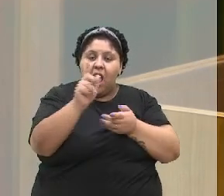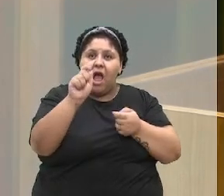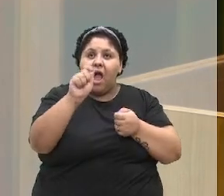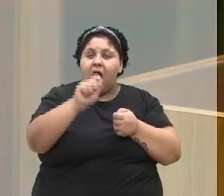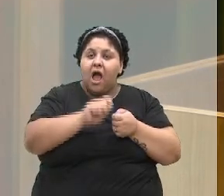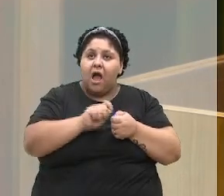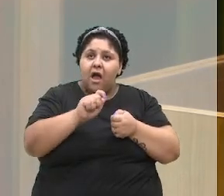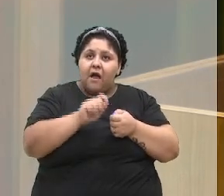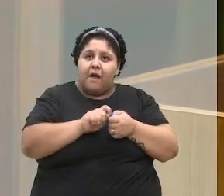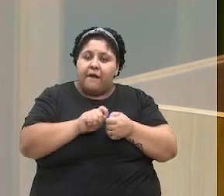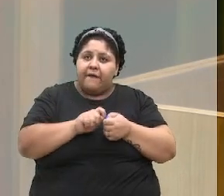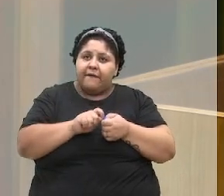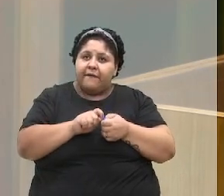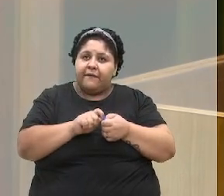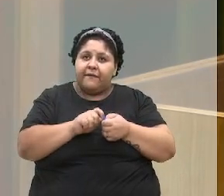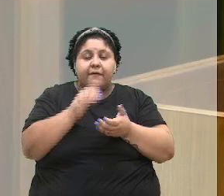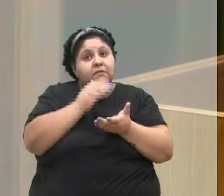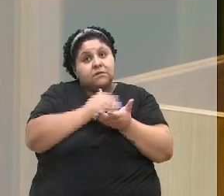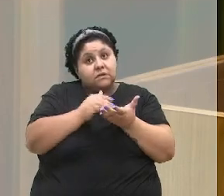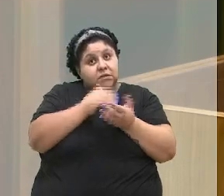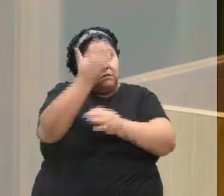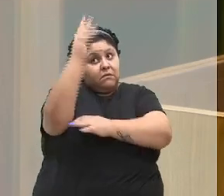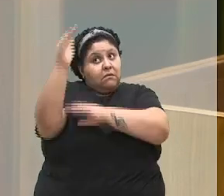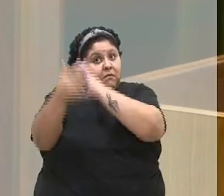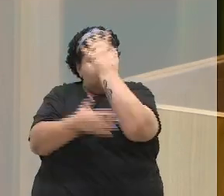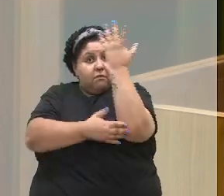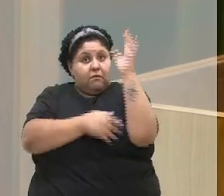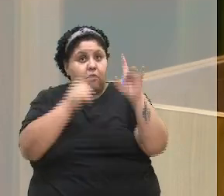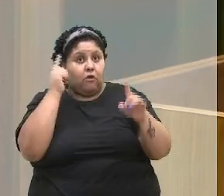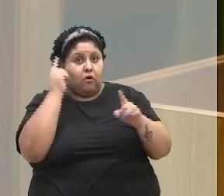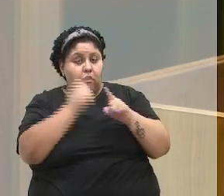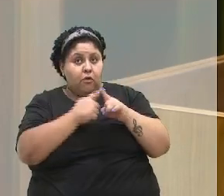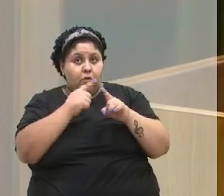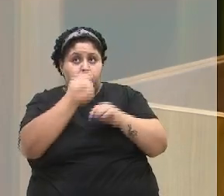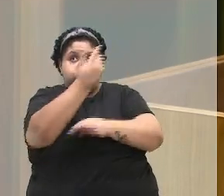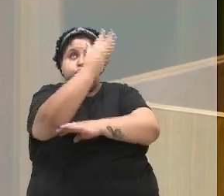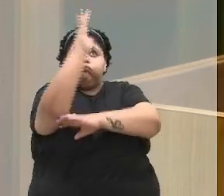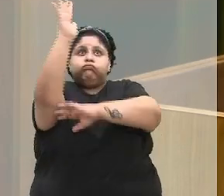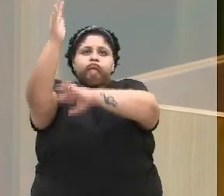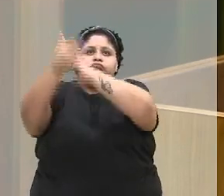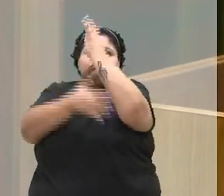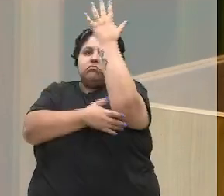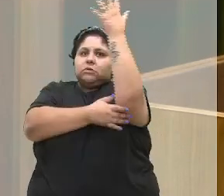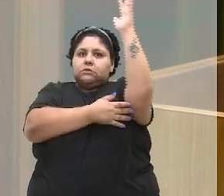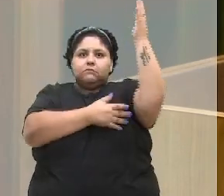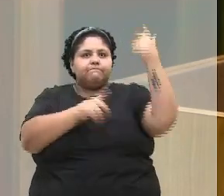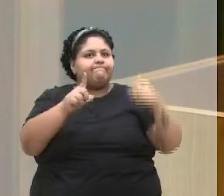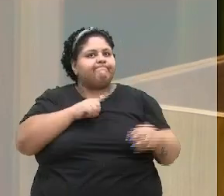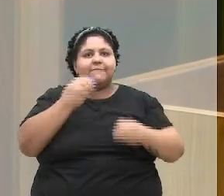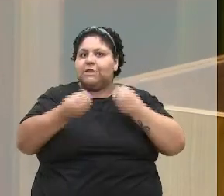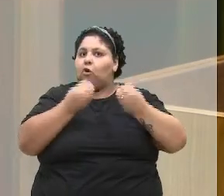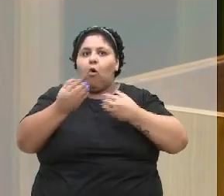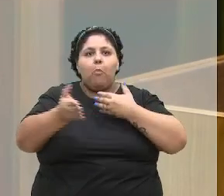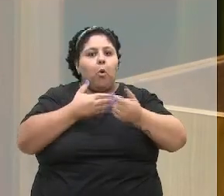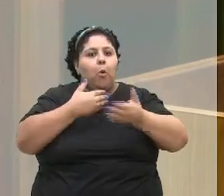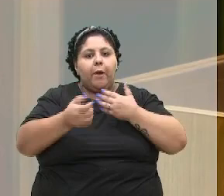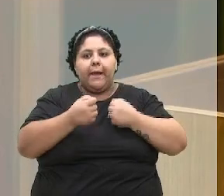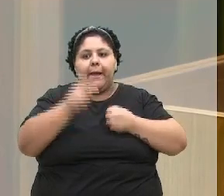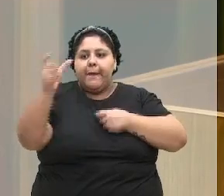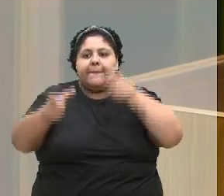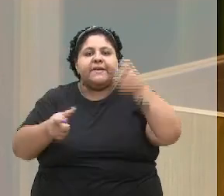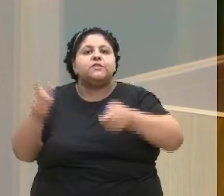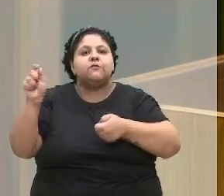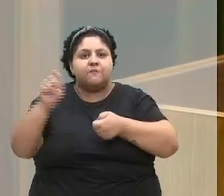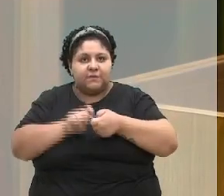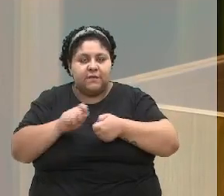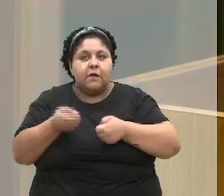ser secretário do Meio Ambiente, porque isso aí, quando a vegetação é muito alta, não dá para qualquer um fazer. Tem que ser a SEMA